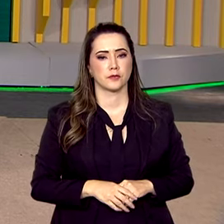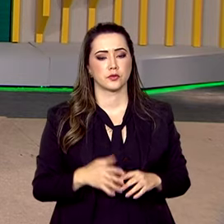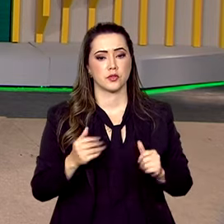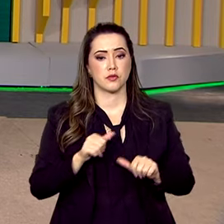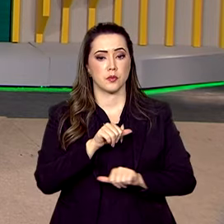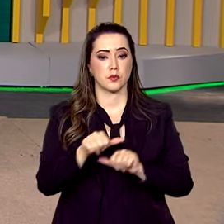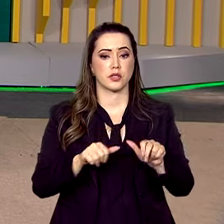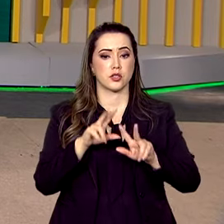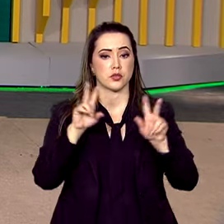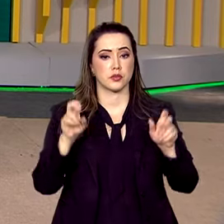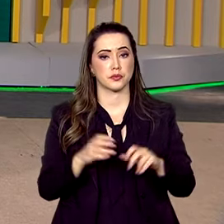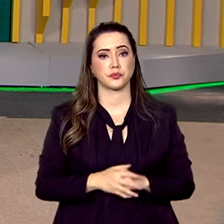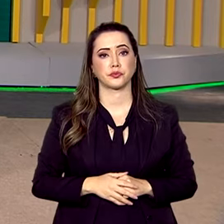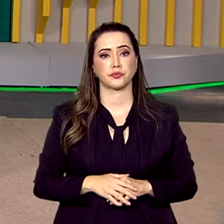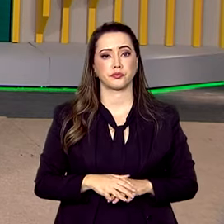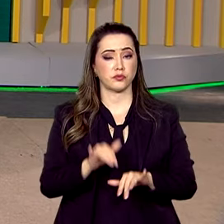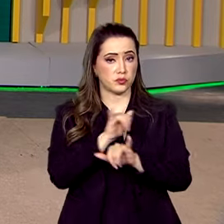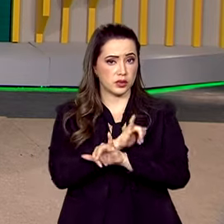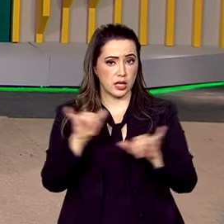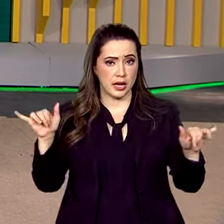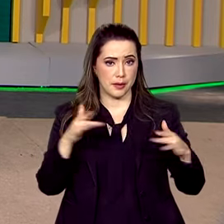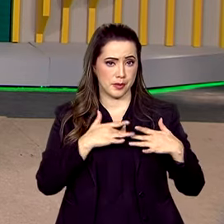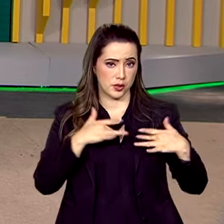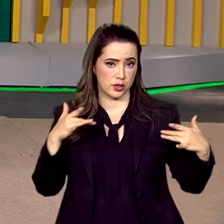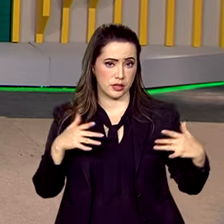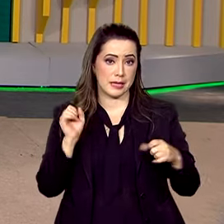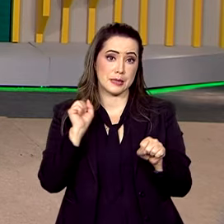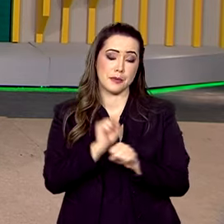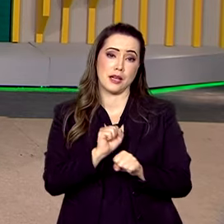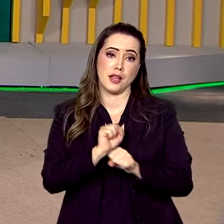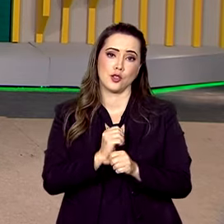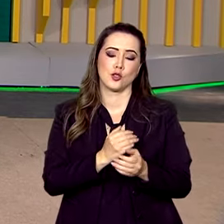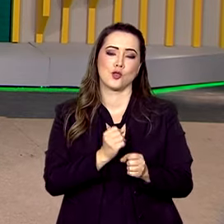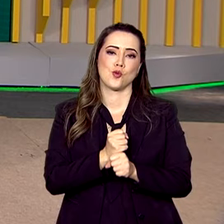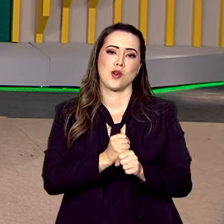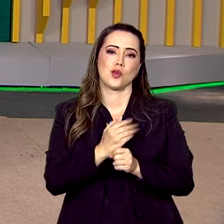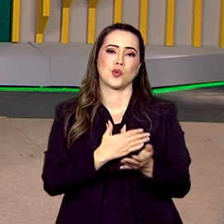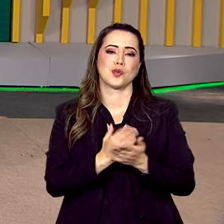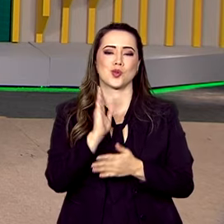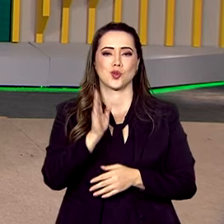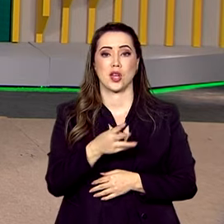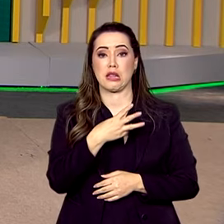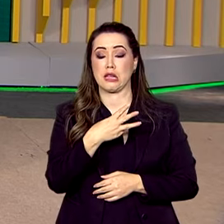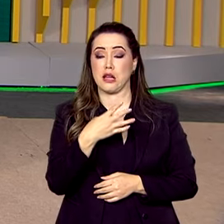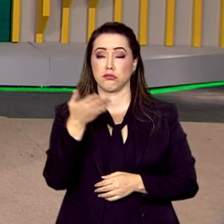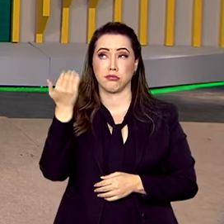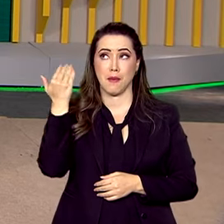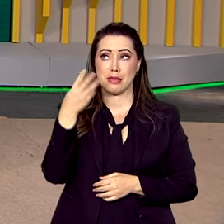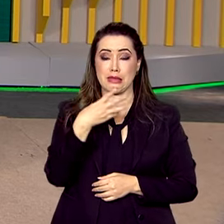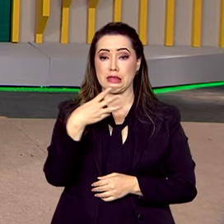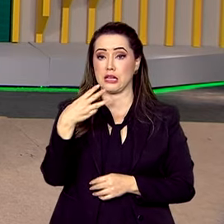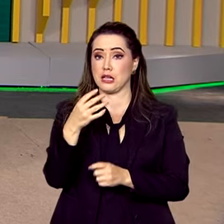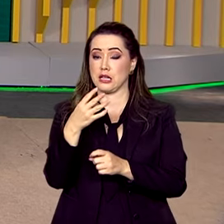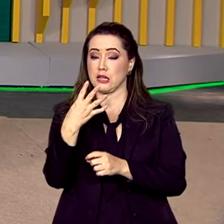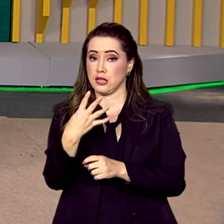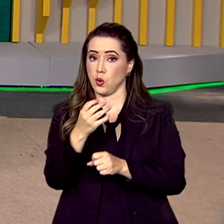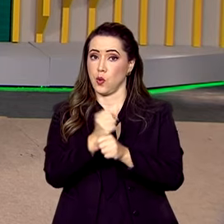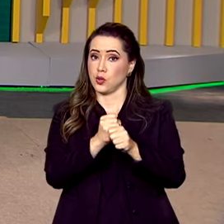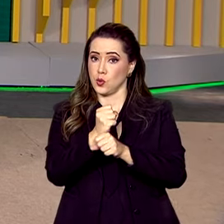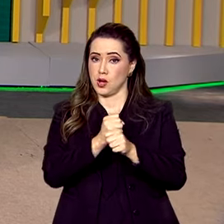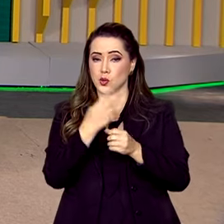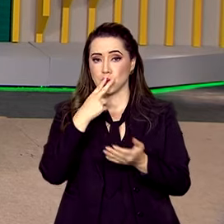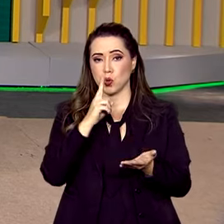Vamos mudar um pouquinho de assunto? A campanha solidária mais aguardada do ano já começou. Há 34 anos, os Correios possibilitam